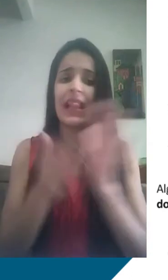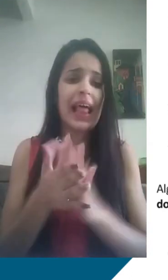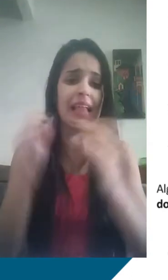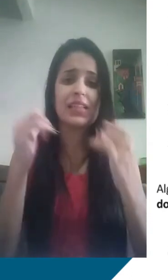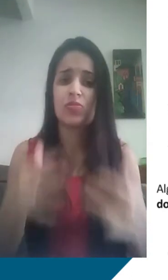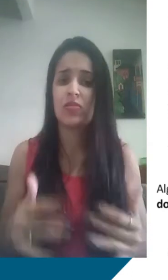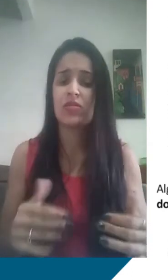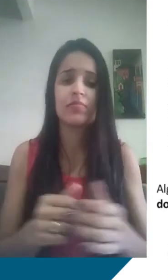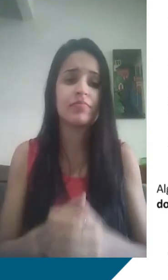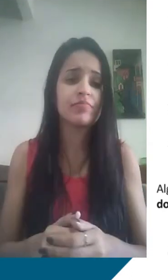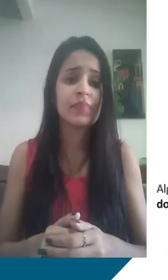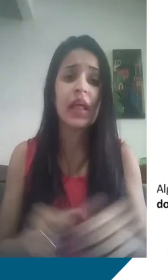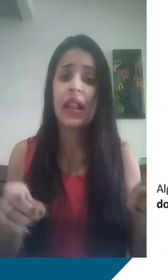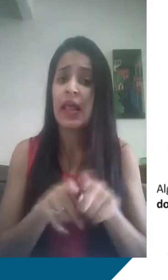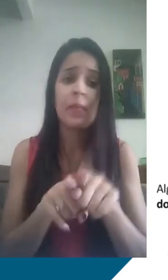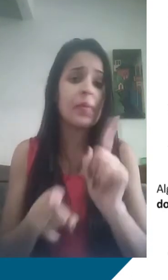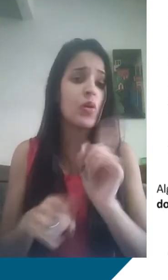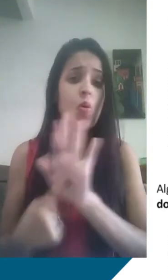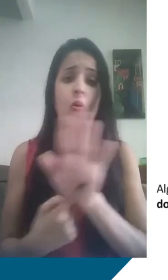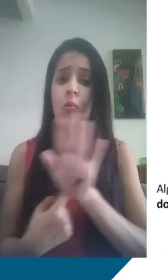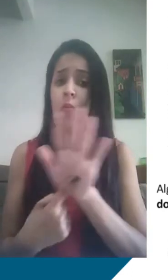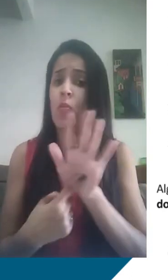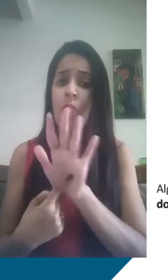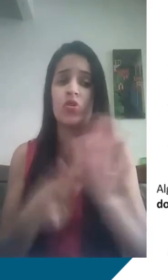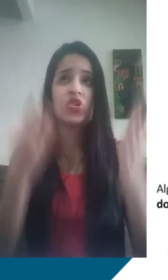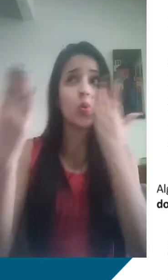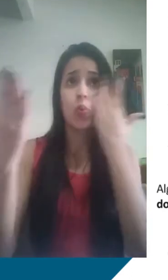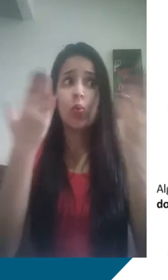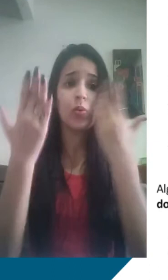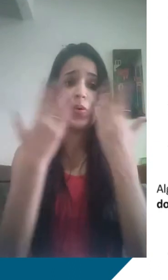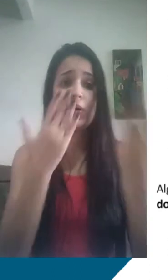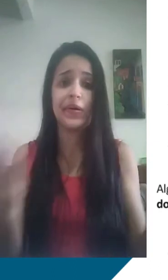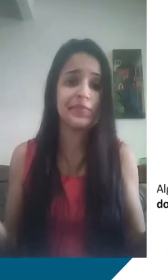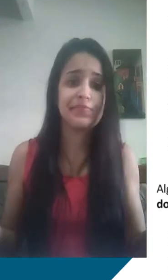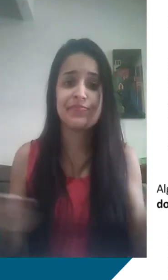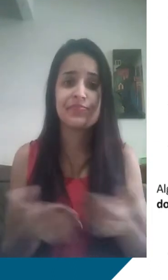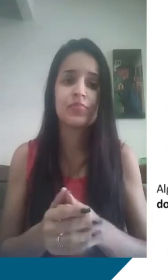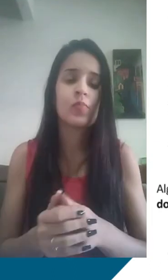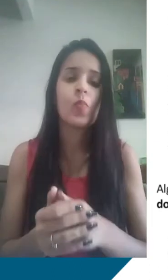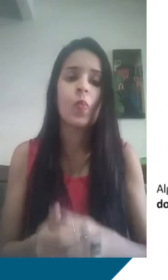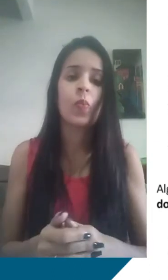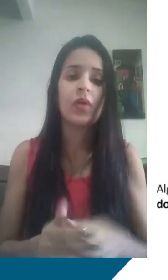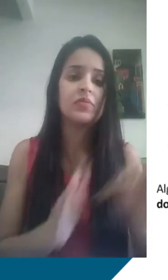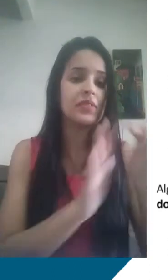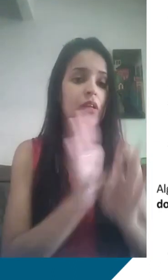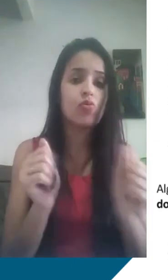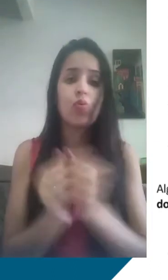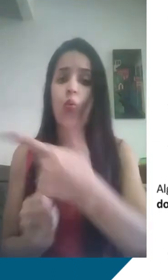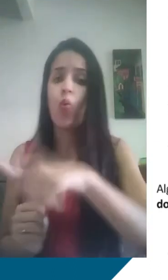nenhuma explicação ou motivo. E, por fim, não apresenta nenhuma correspondência ou paralelo do texto publicitário a